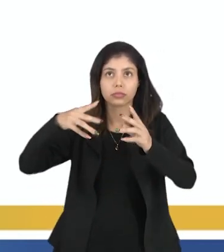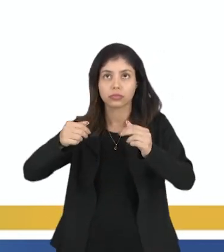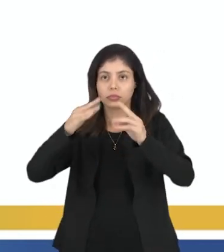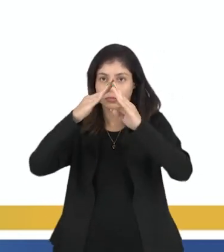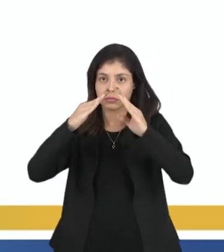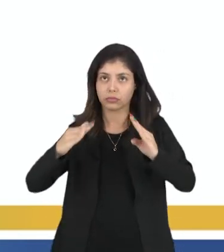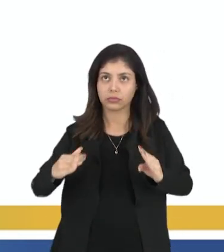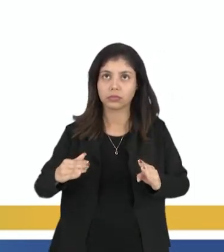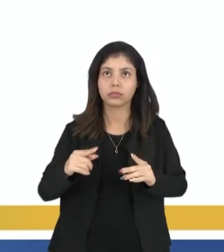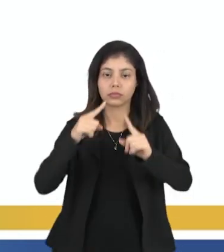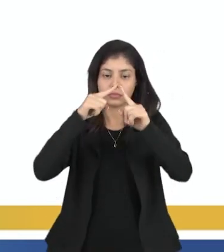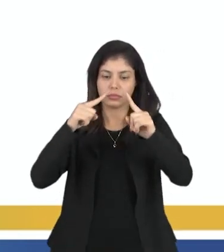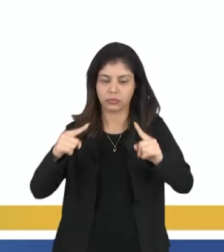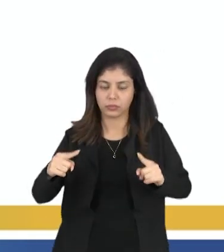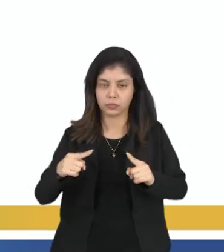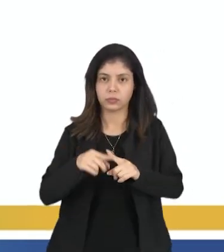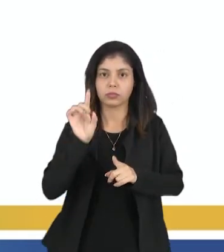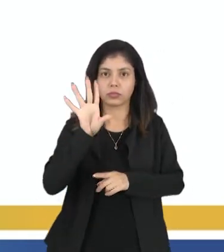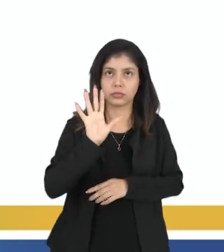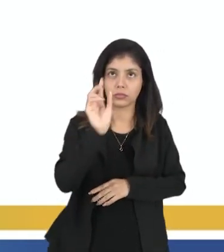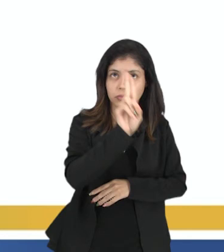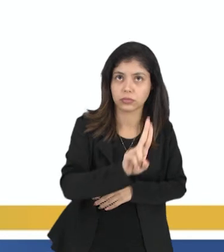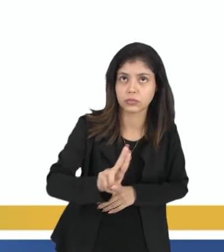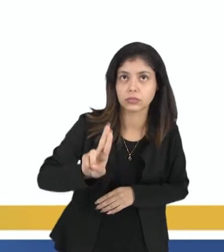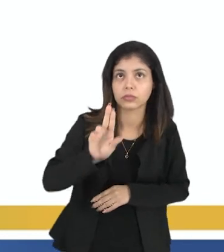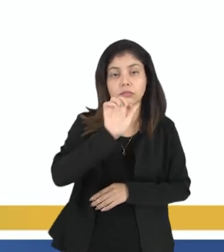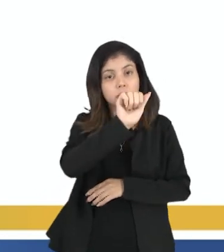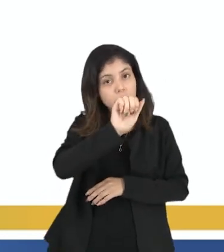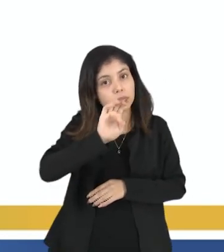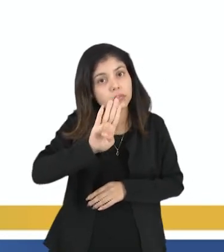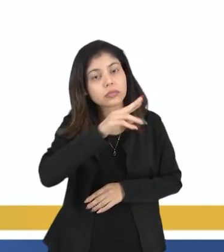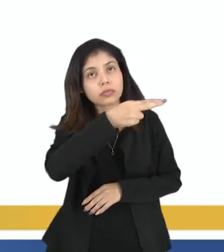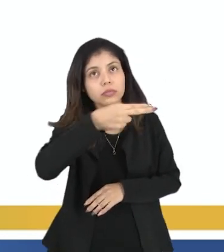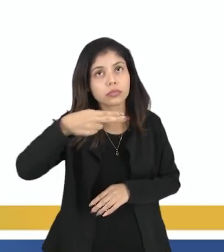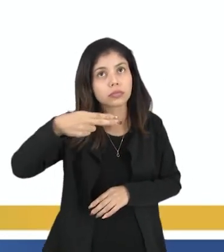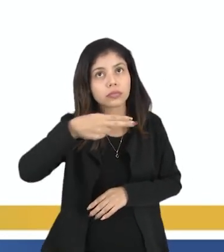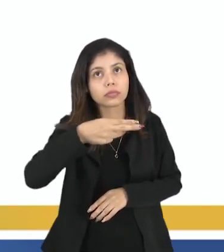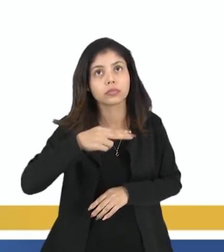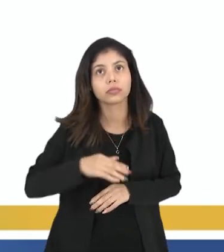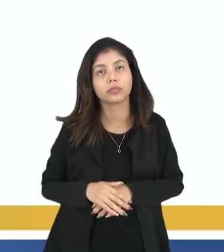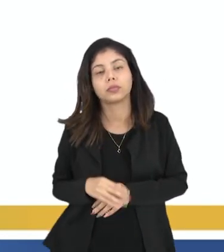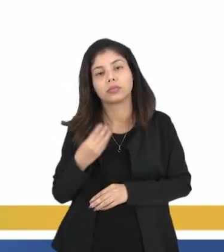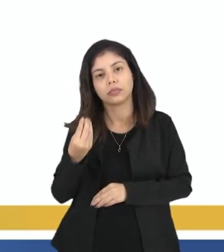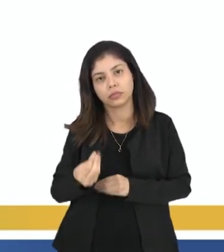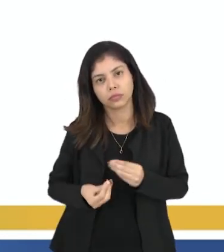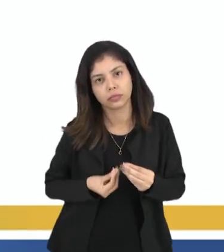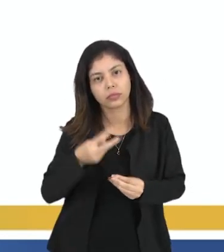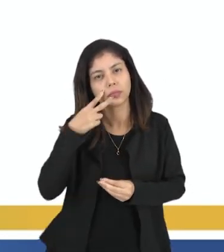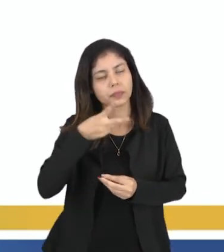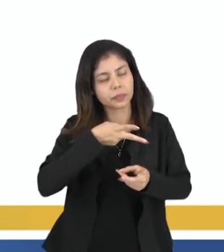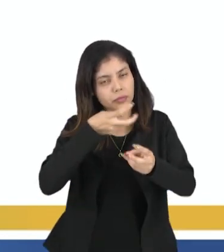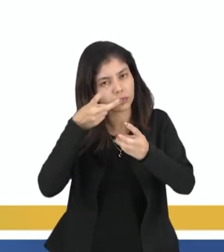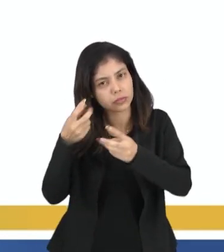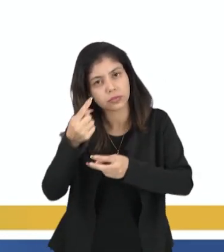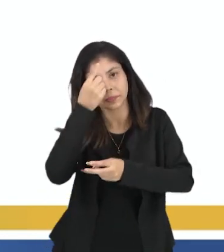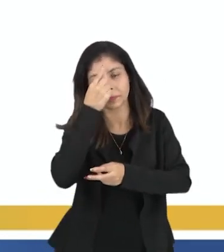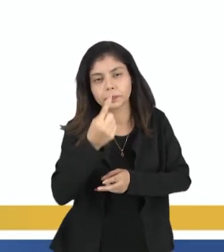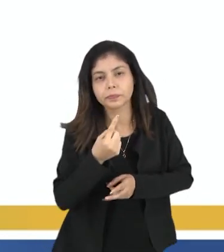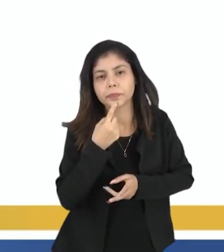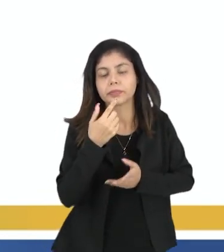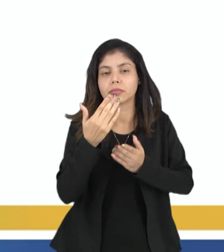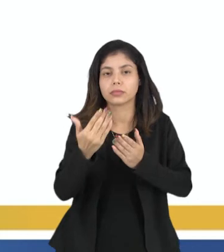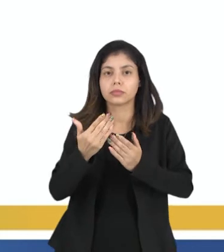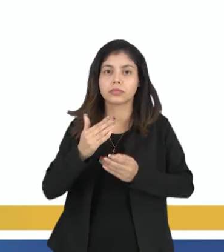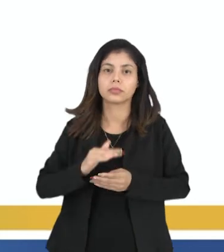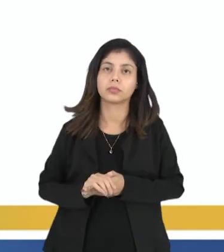nós vamos utilizar a área da base também e aí como vocês perceberam na figura nós temos lá